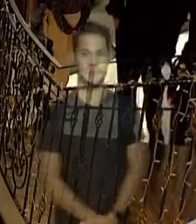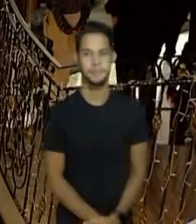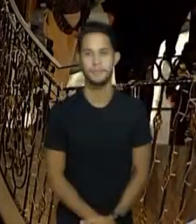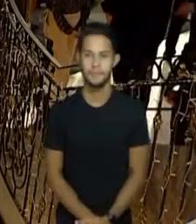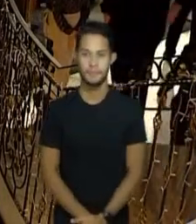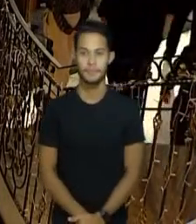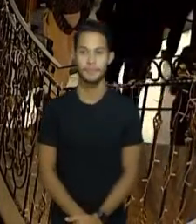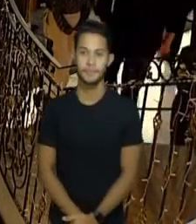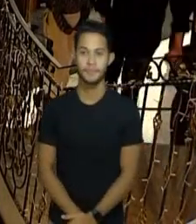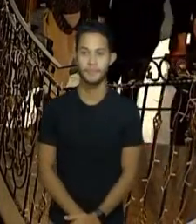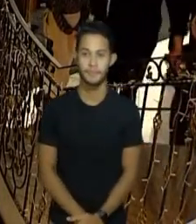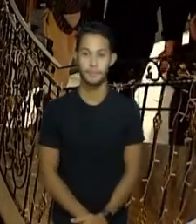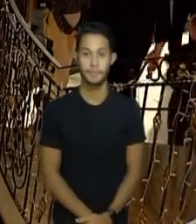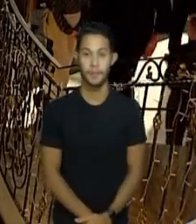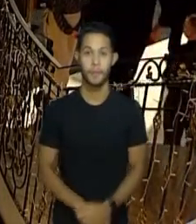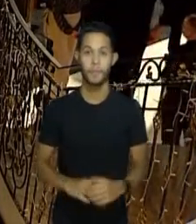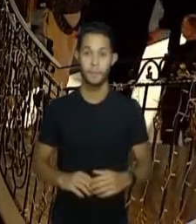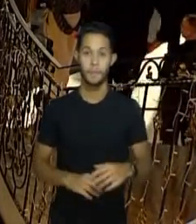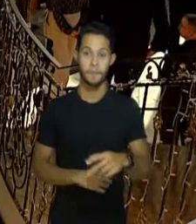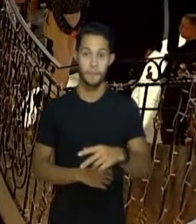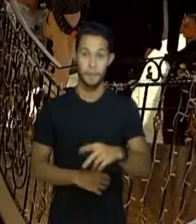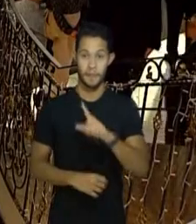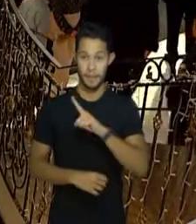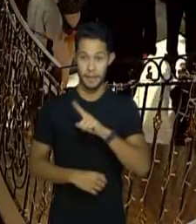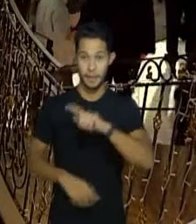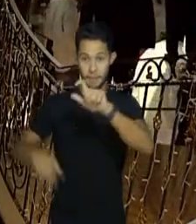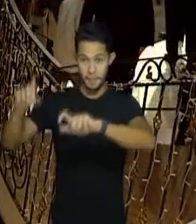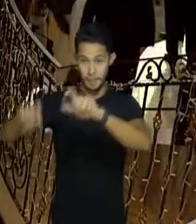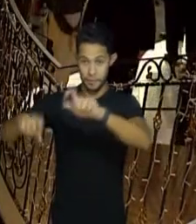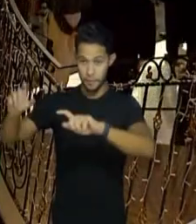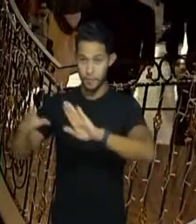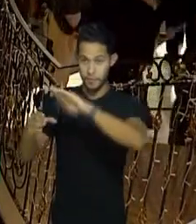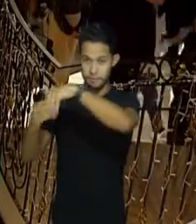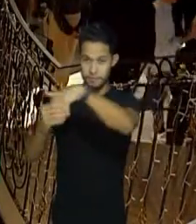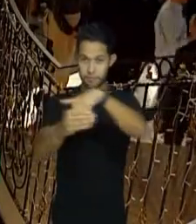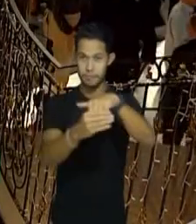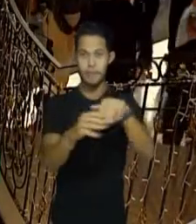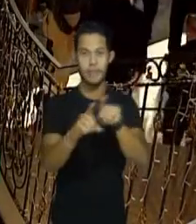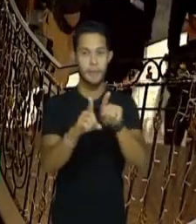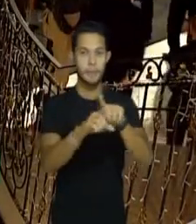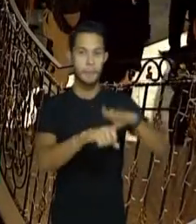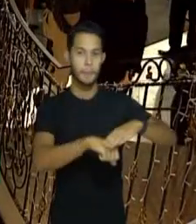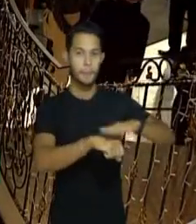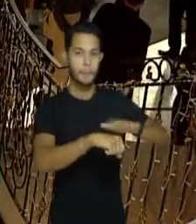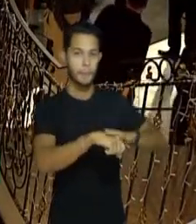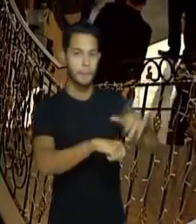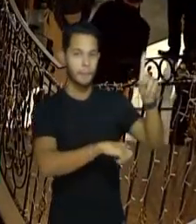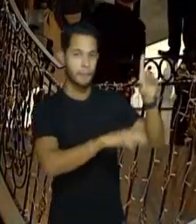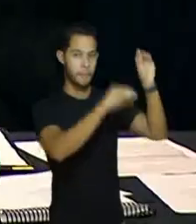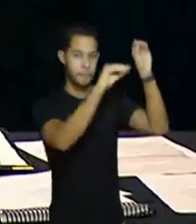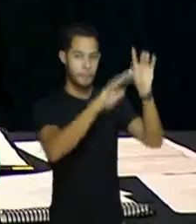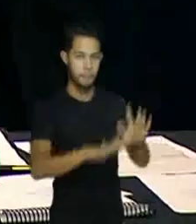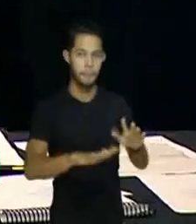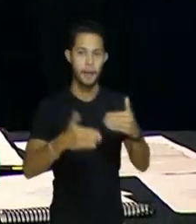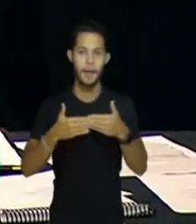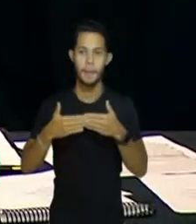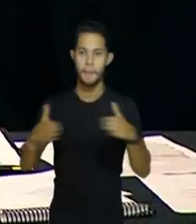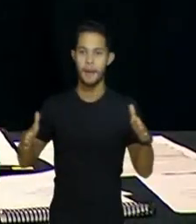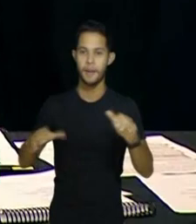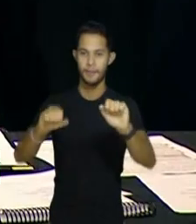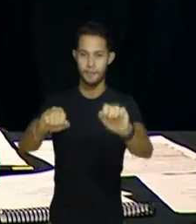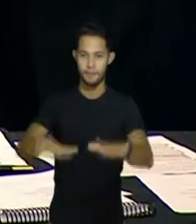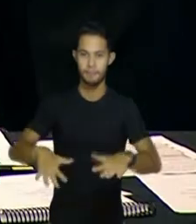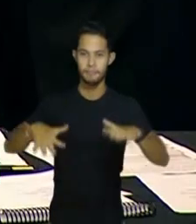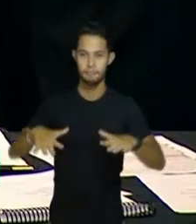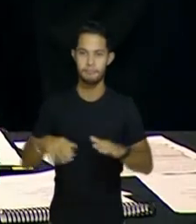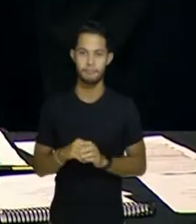Havendo quórum regimental e sob a proteção de Deus, declaro aberta a presente sessão extraordinária. Pela ordem, deputado Napoleão